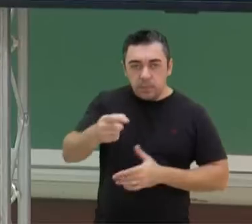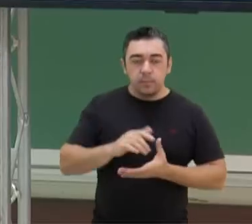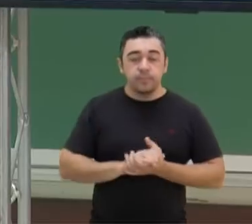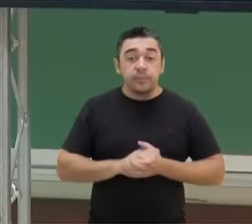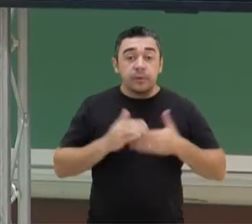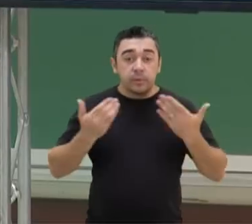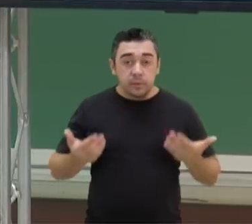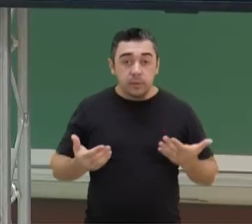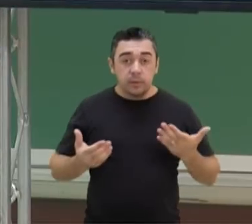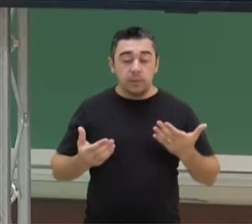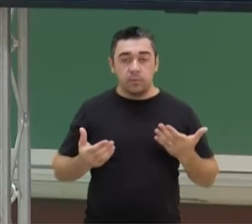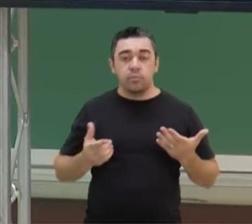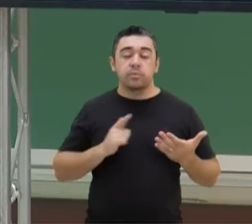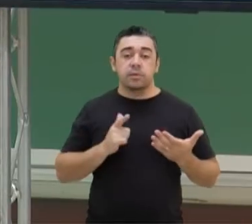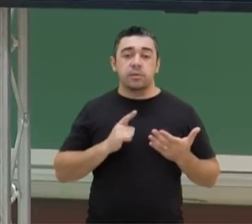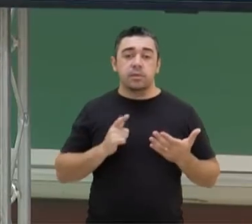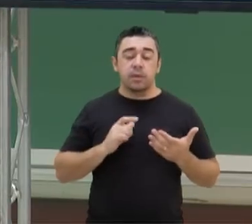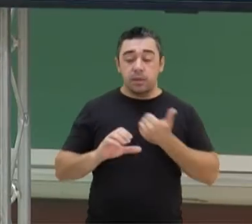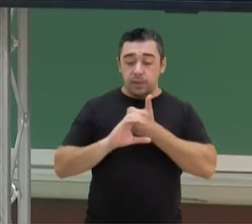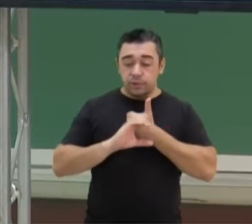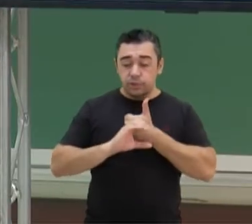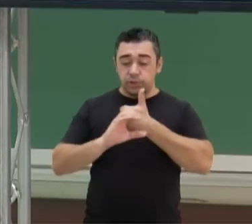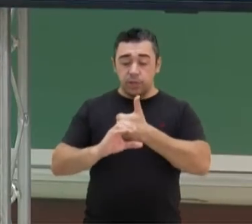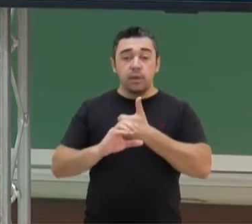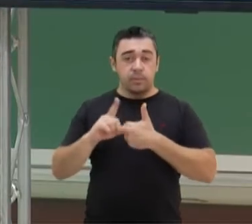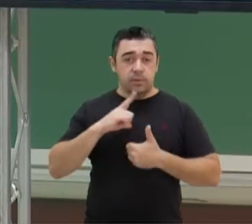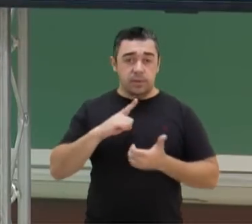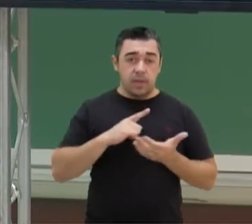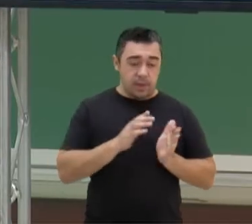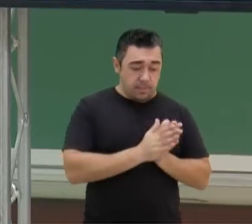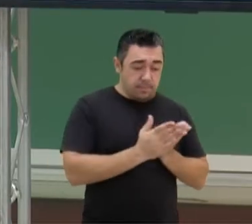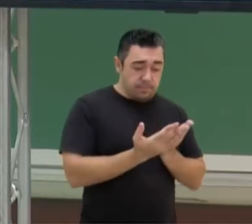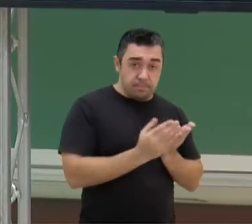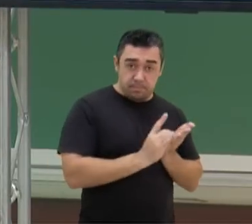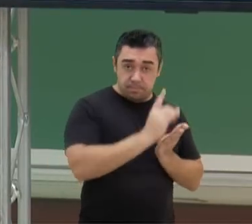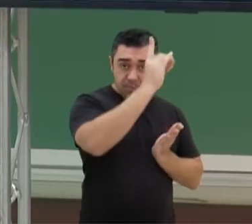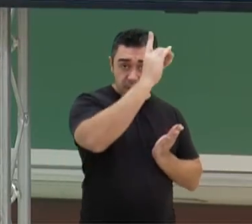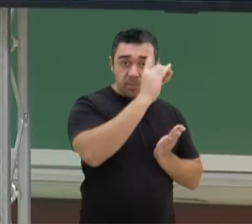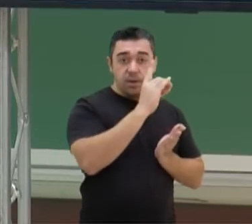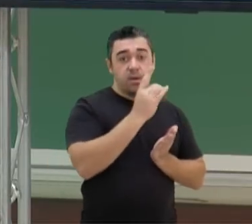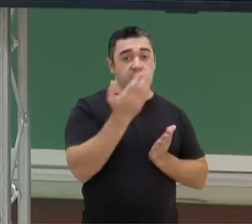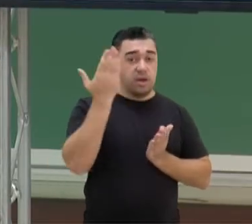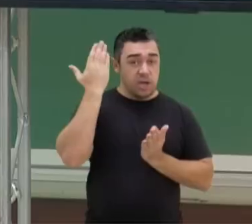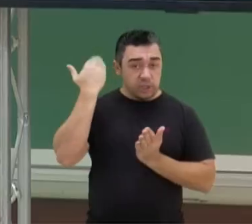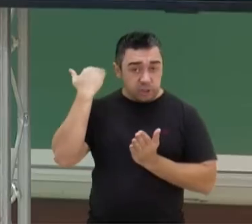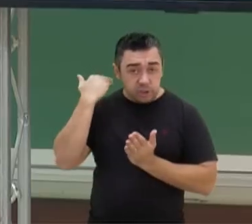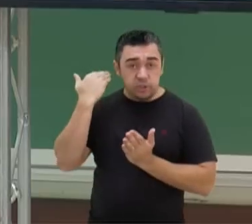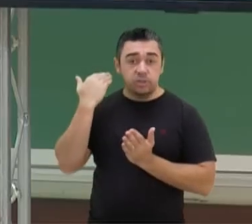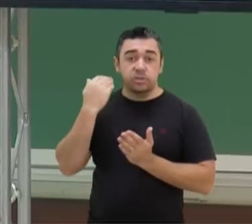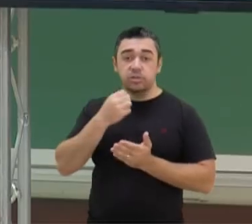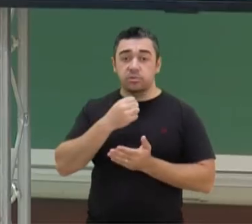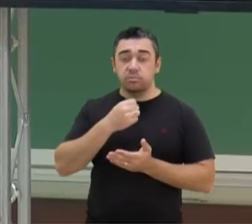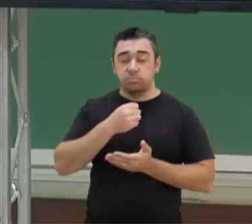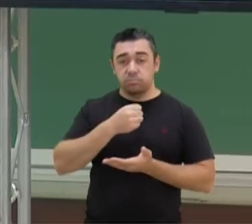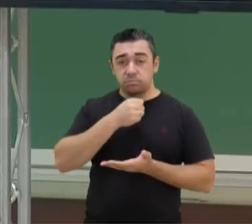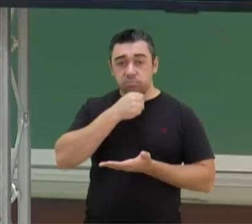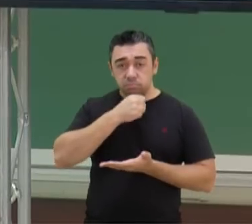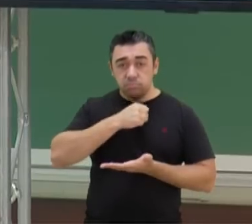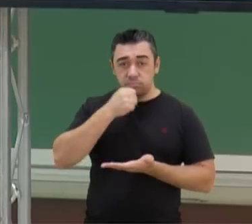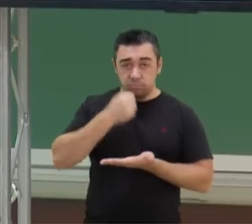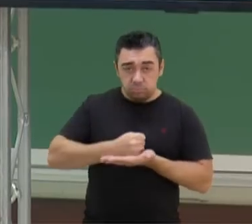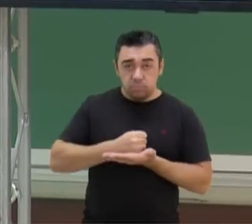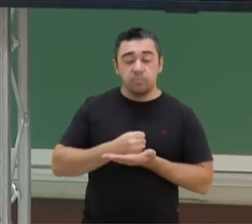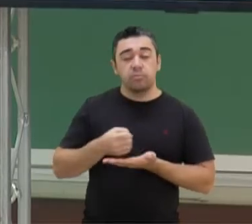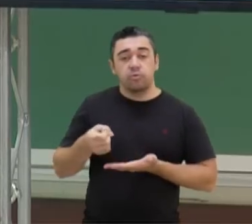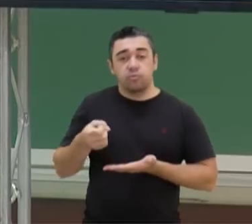cristianismo, que tem todo um livro, né, que é a Bíblia, o Antigo e o Novo Testamento, ali está presente toda a sua